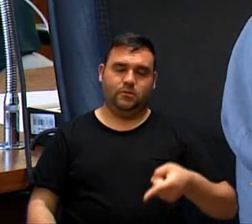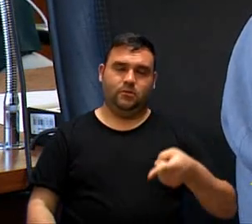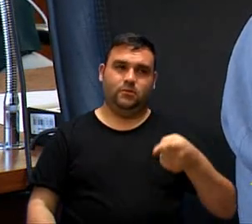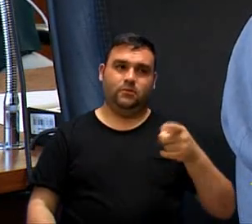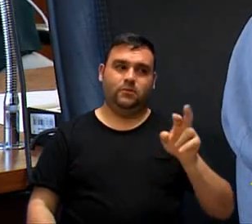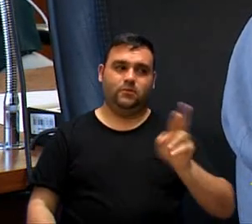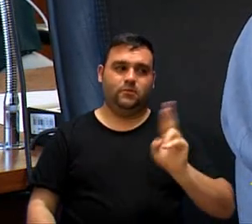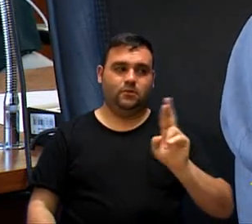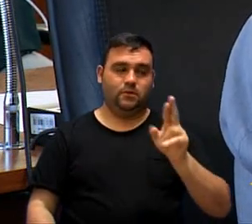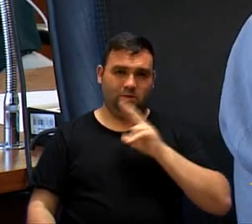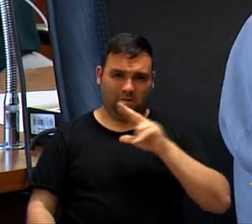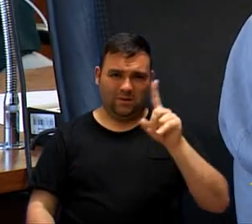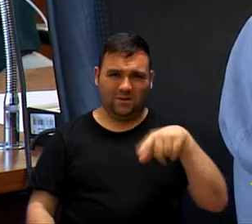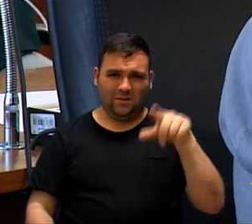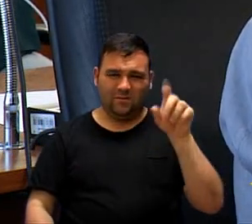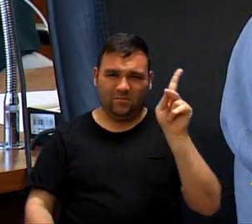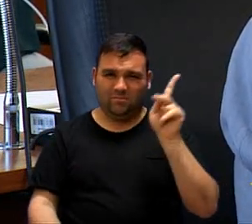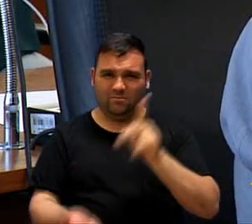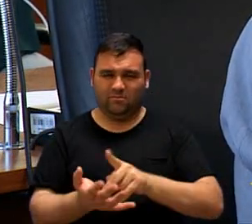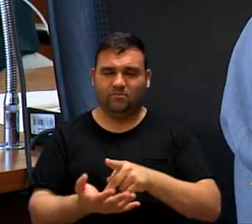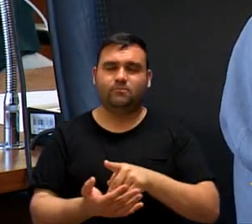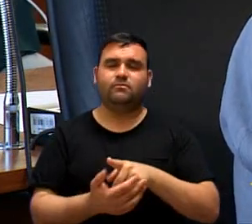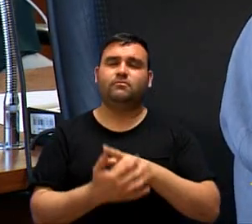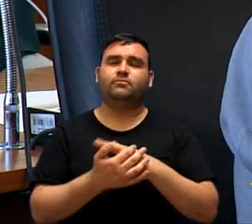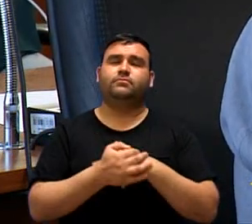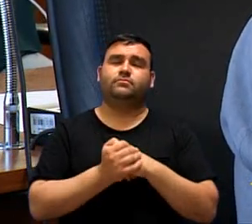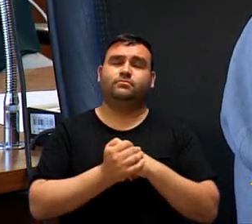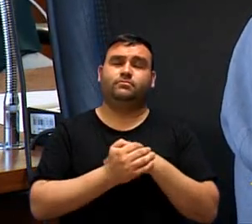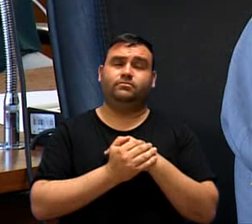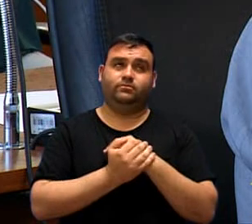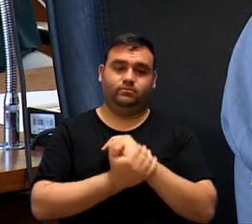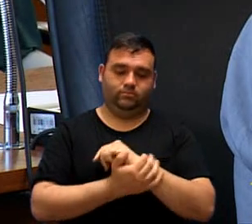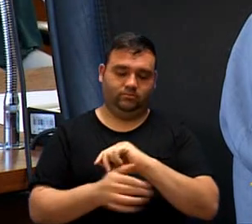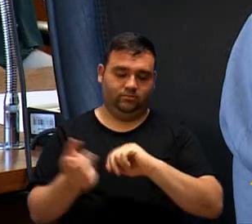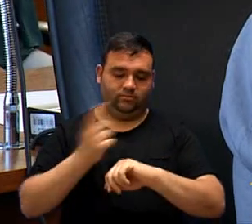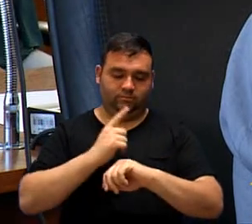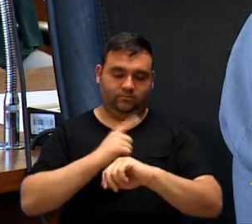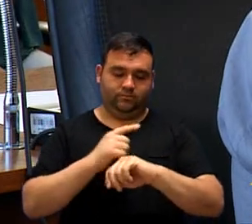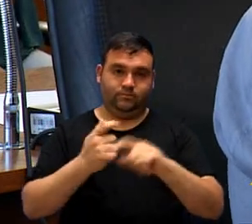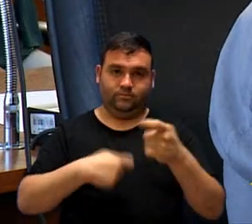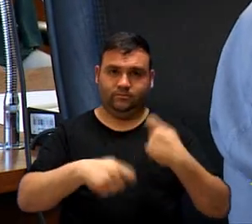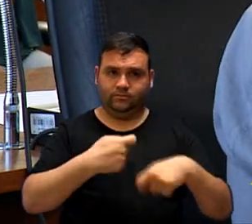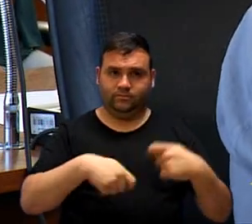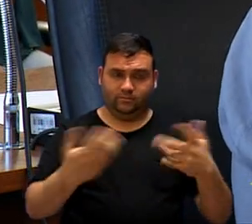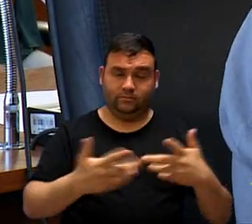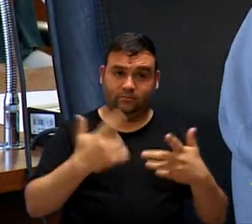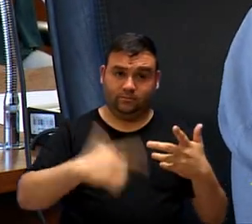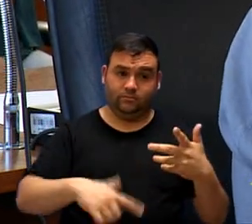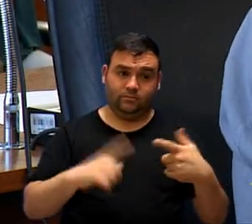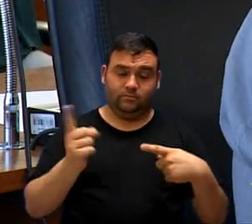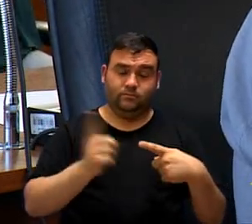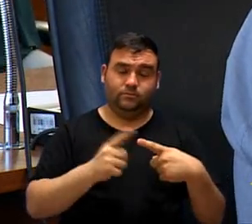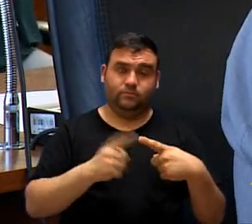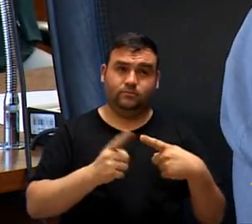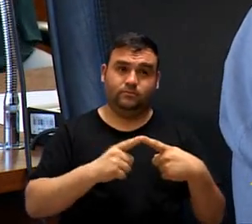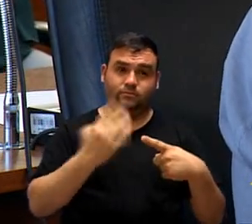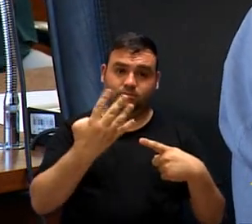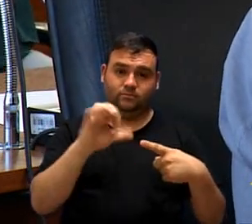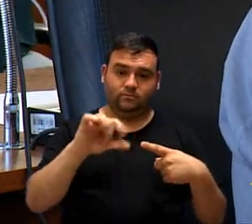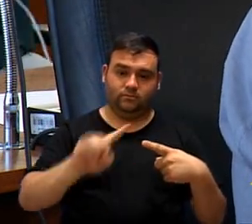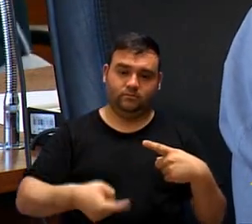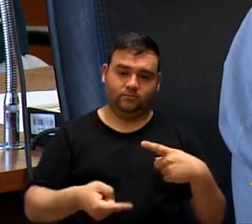de reais, é isso mesmo a dívida? Não. Entre a administração direta e indireta. Recapitulando,